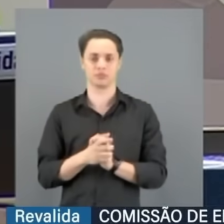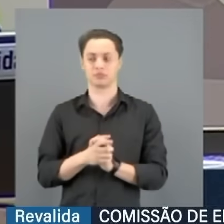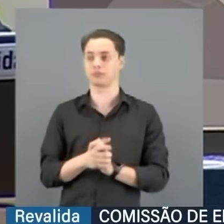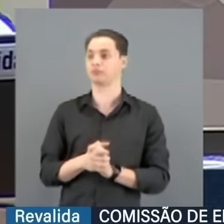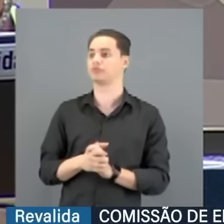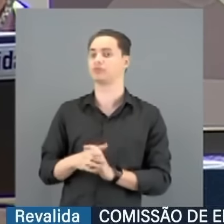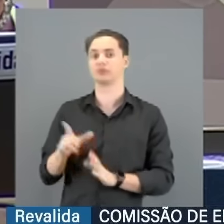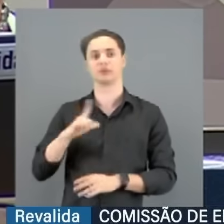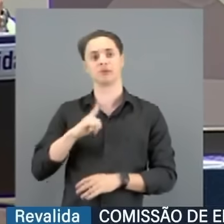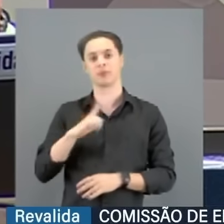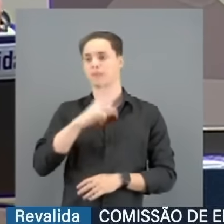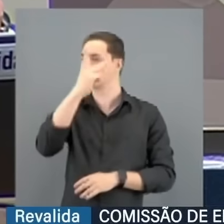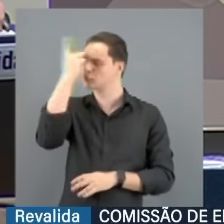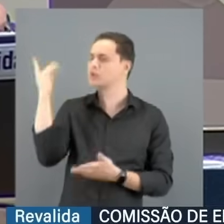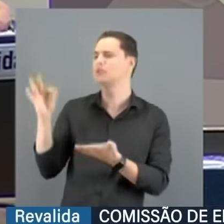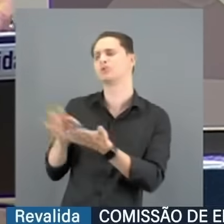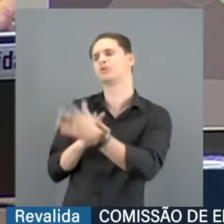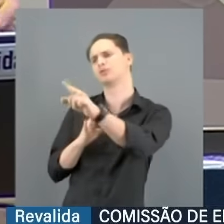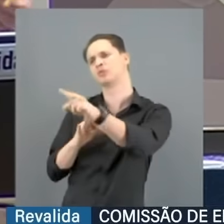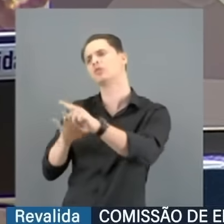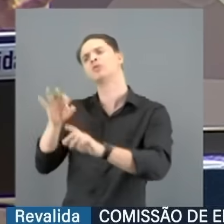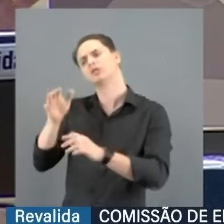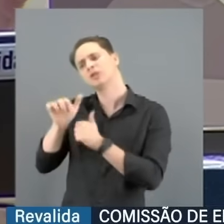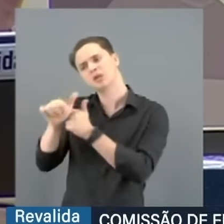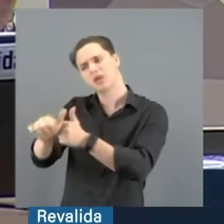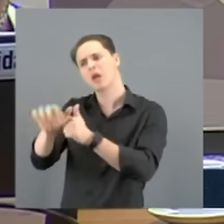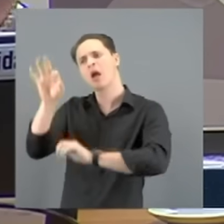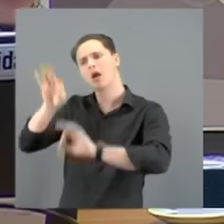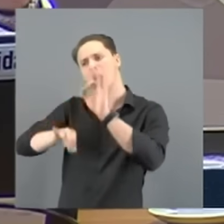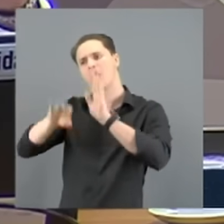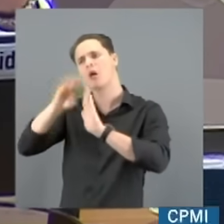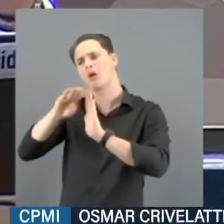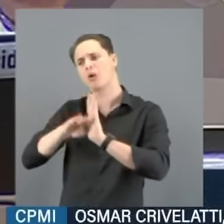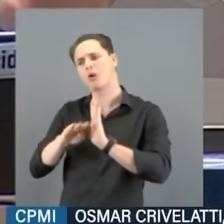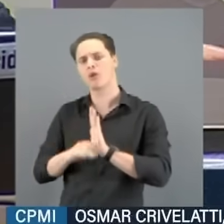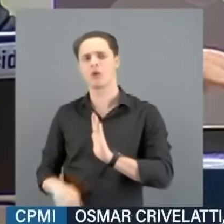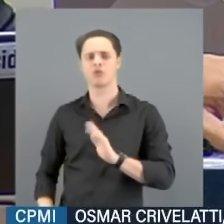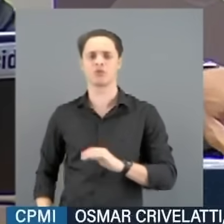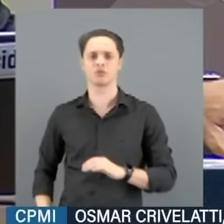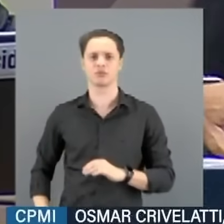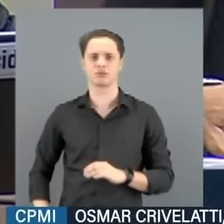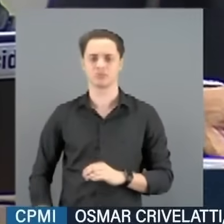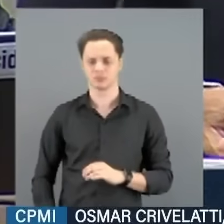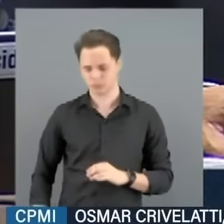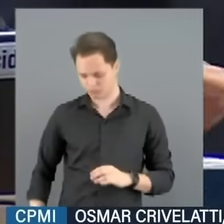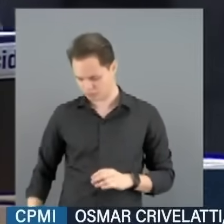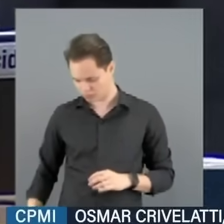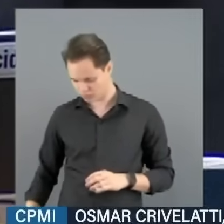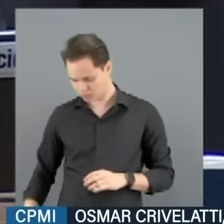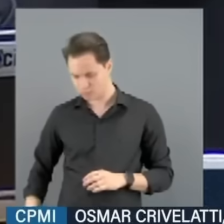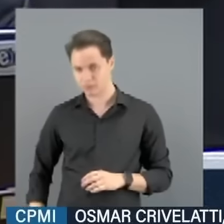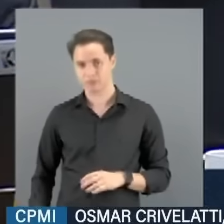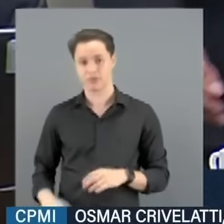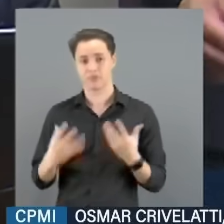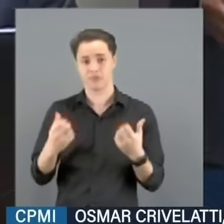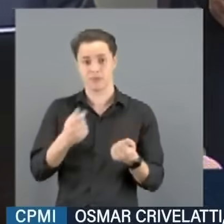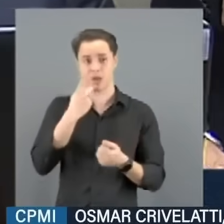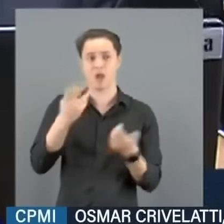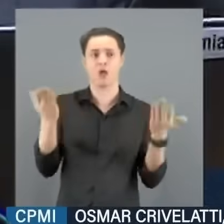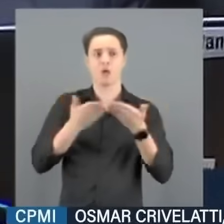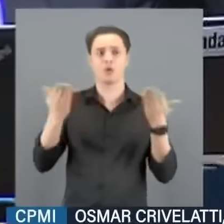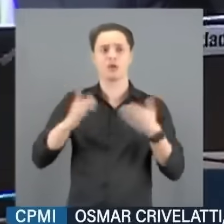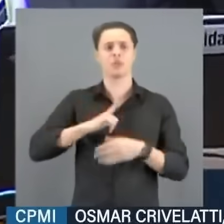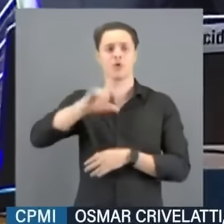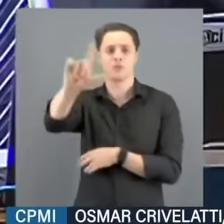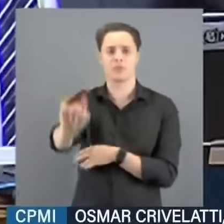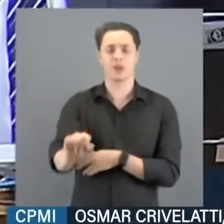inscrita. Venhamos e convenhamos. Não, deixa, vamos ter um minuto. O tempo da relatora, ela tava, acabou. Eles não deixam falar. Vamos ter um mínimo de senso